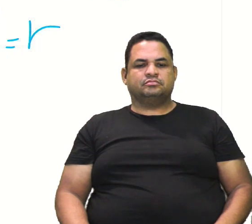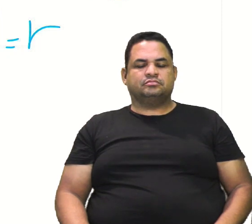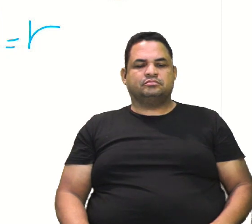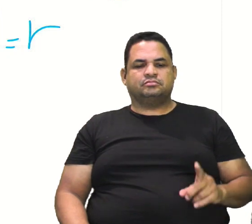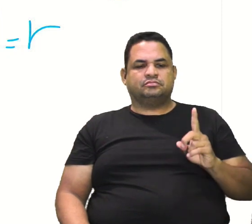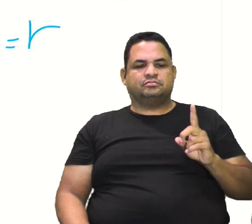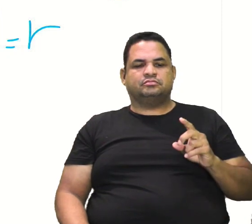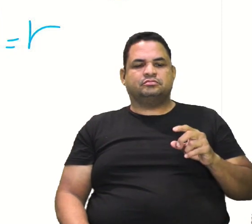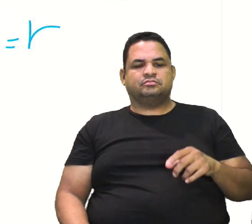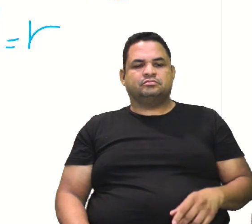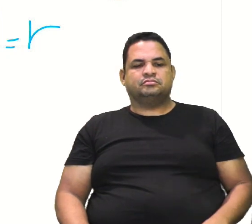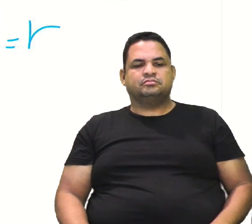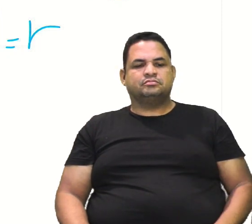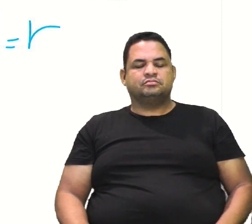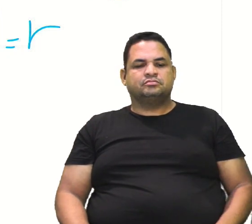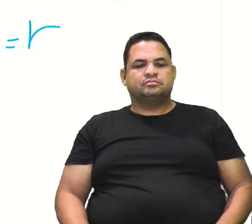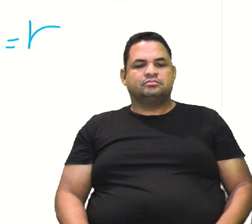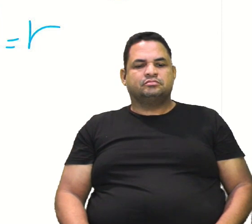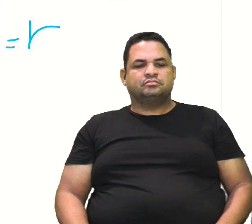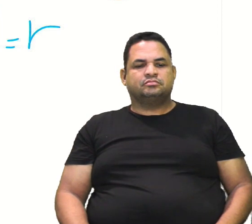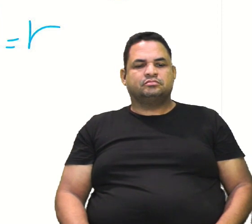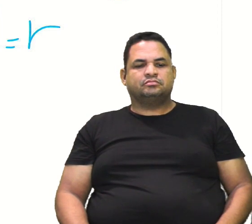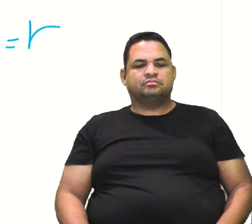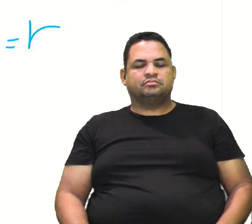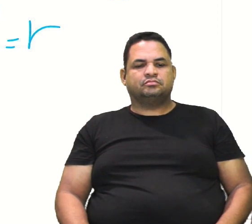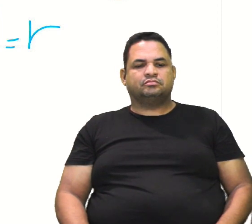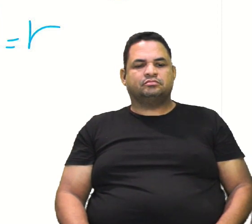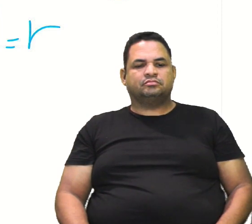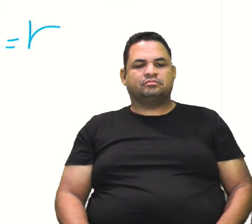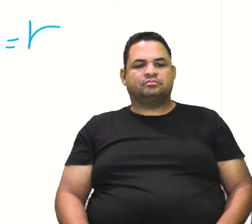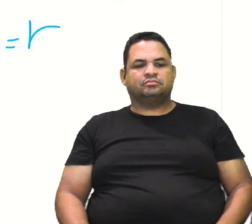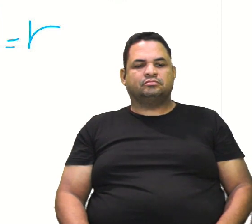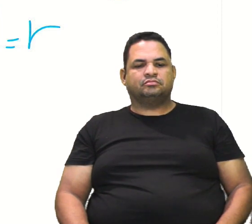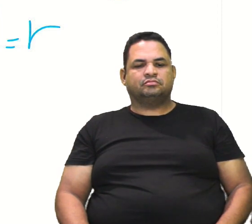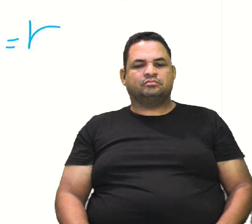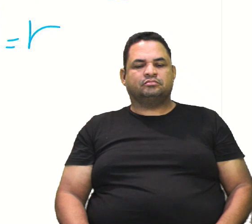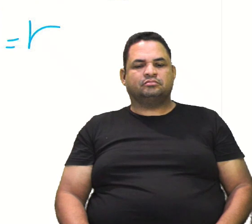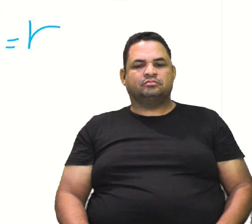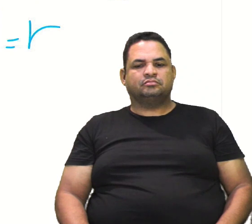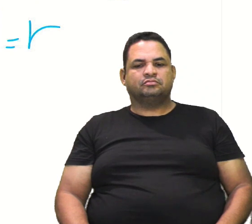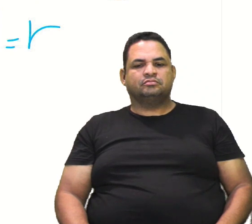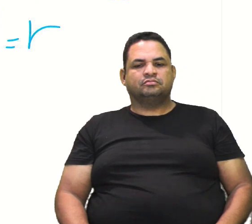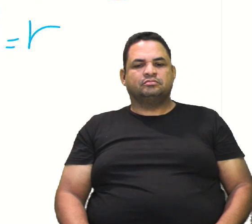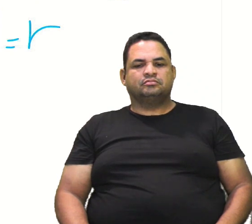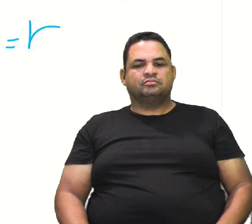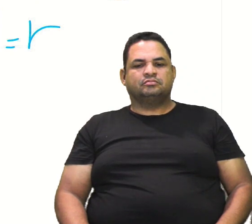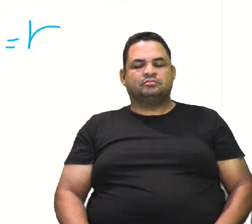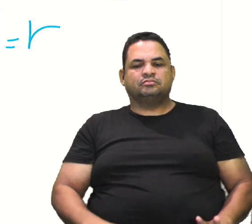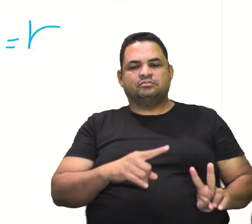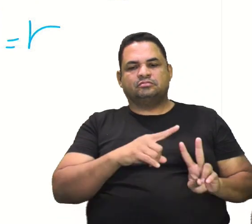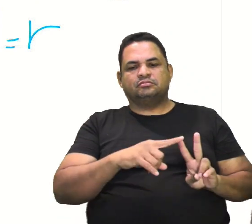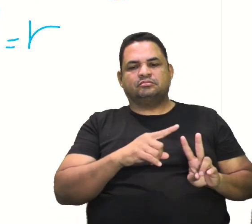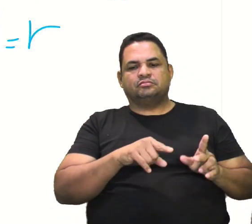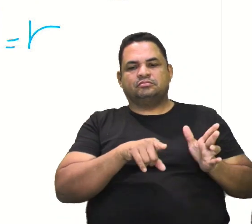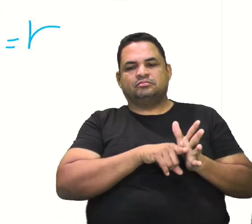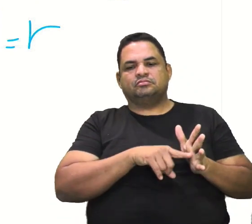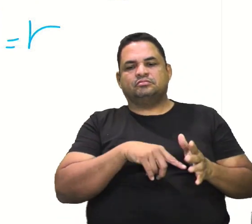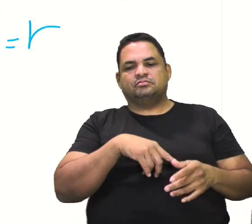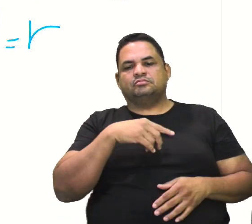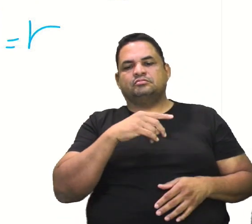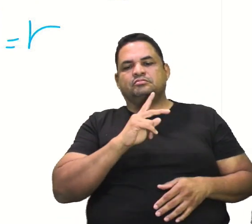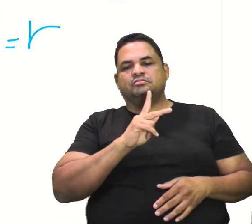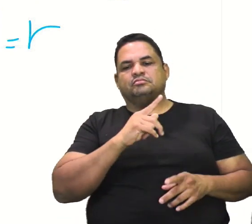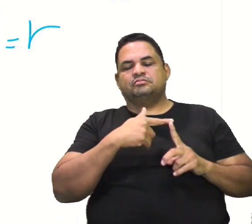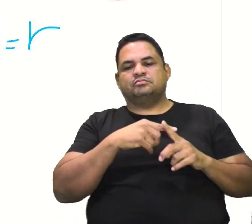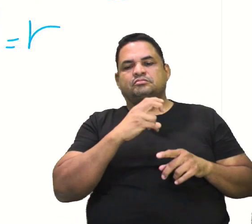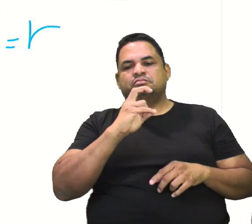do raio. Esse 1 está dividindo, vai passar multiplicando, né? Então eu vou ficar assim, ó. Vou tentar colocar aqui. Raiz de menos K